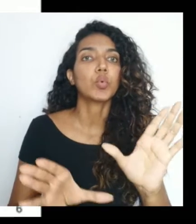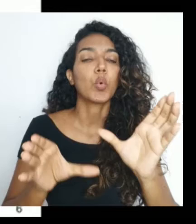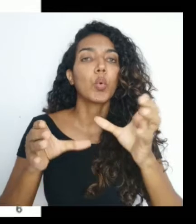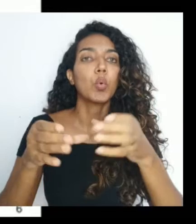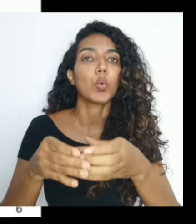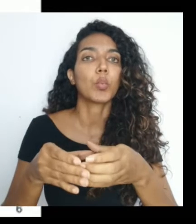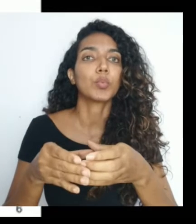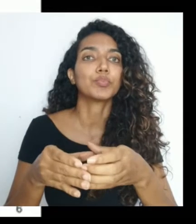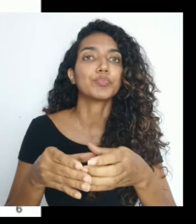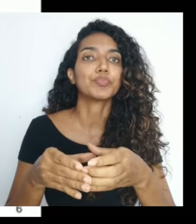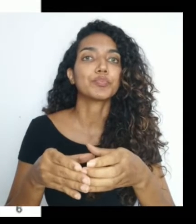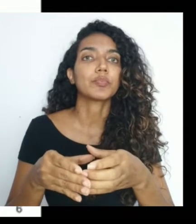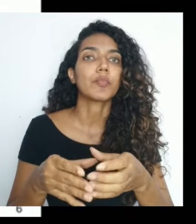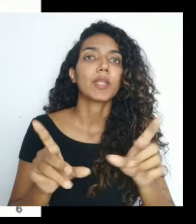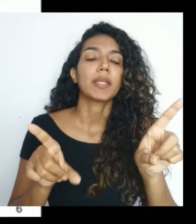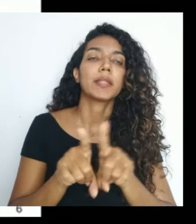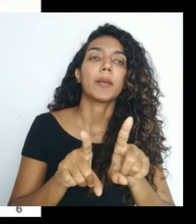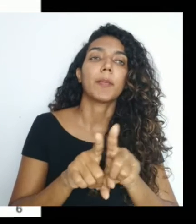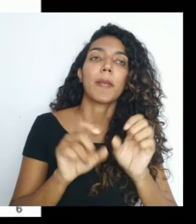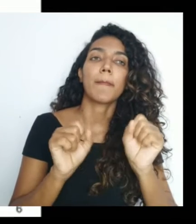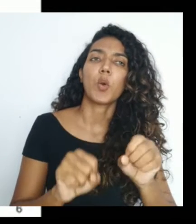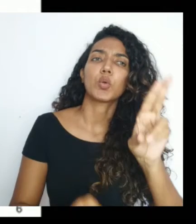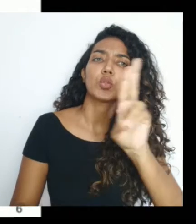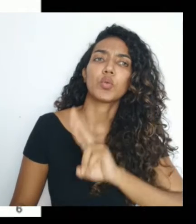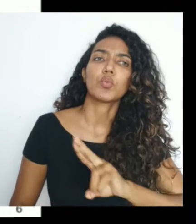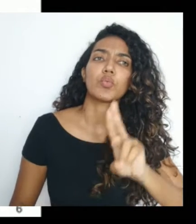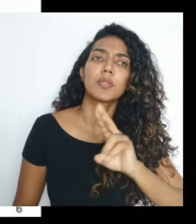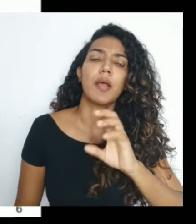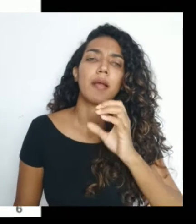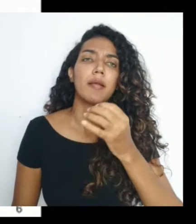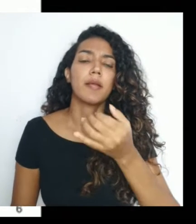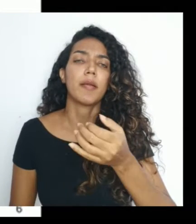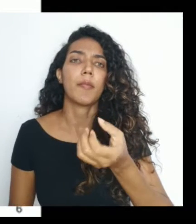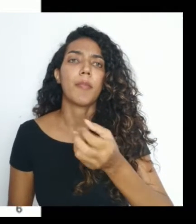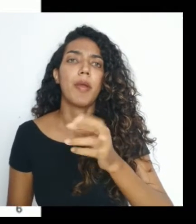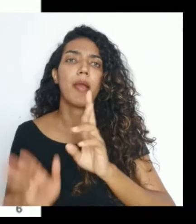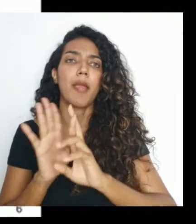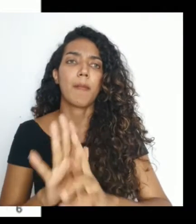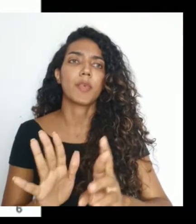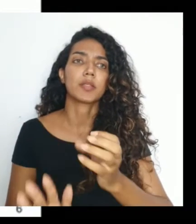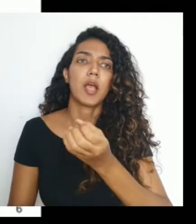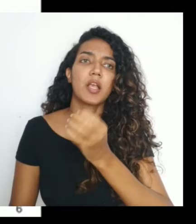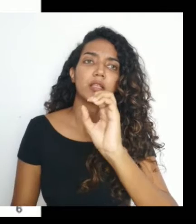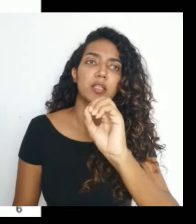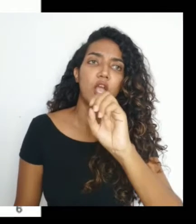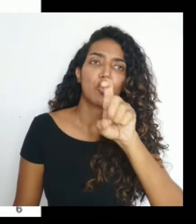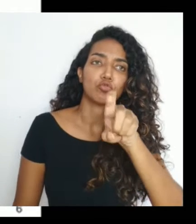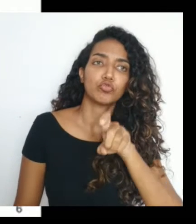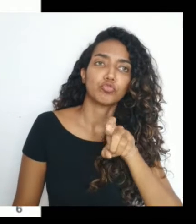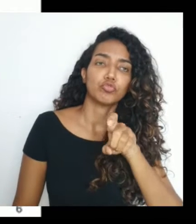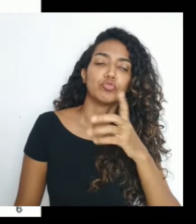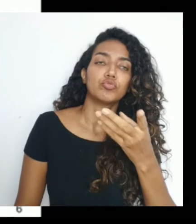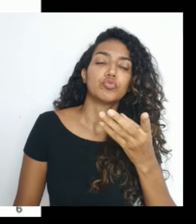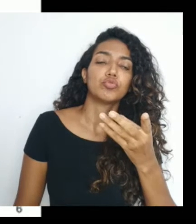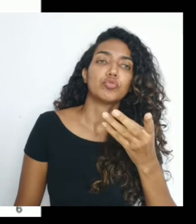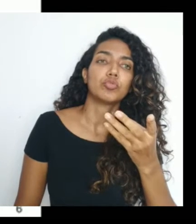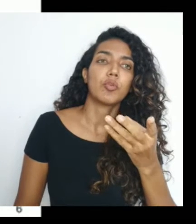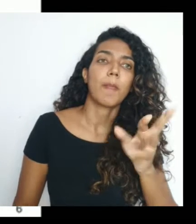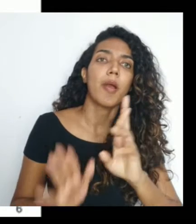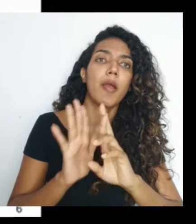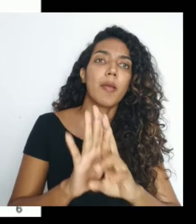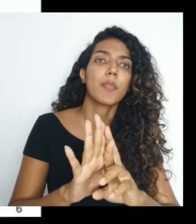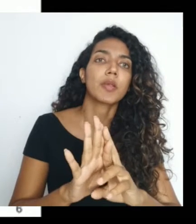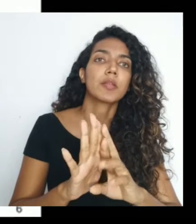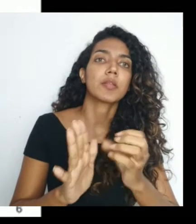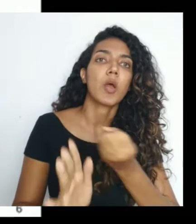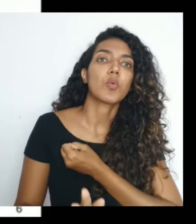para representações de números. 0x para representar o número em hexadecimal, e aí você pode usar as letras de A a